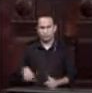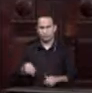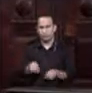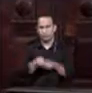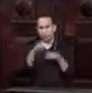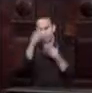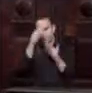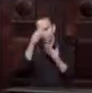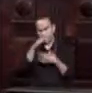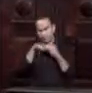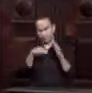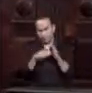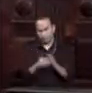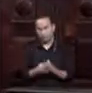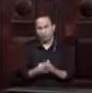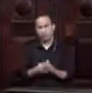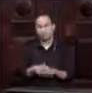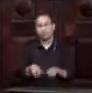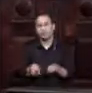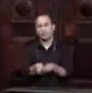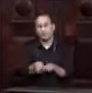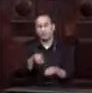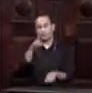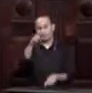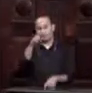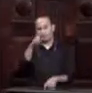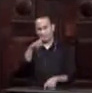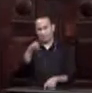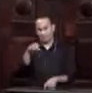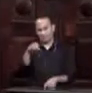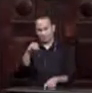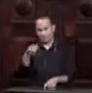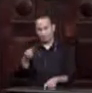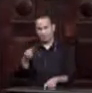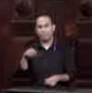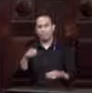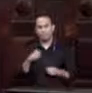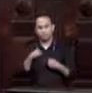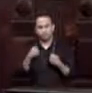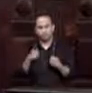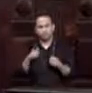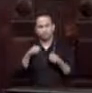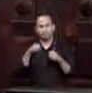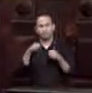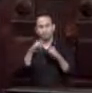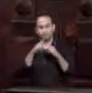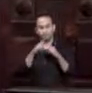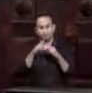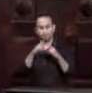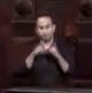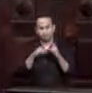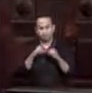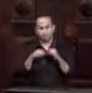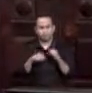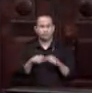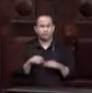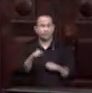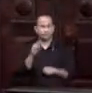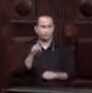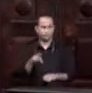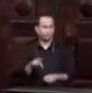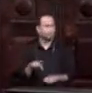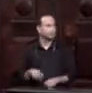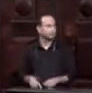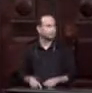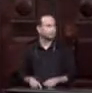a todos e do próprio governador Pezão, que foi um guerreiro em Brasília para aprovar os acordos. Muito obrigado, presidente. Obrigado pelas